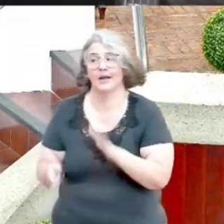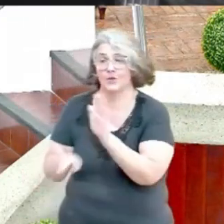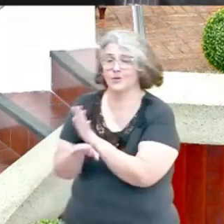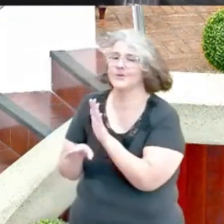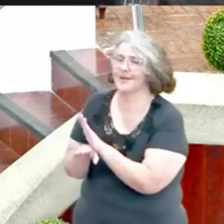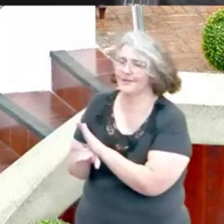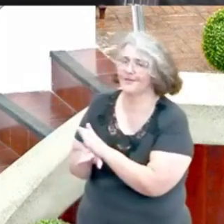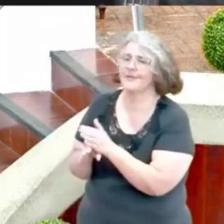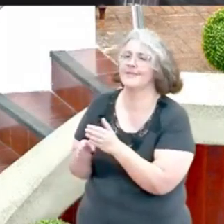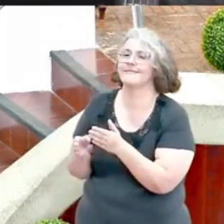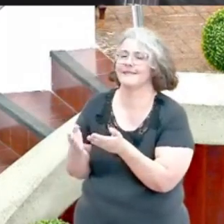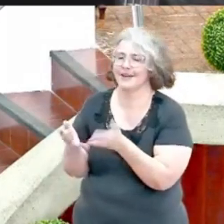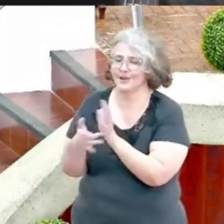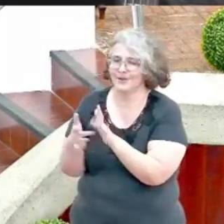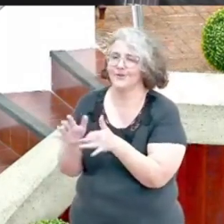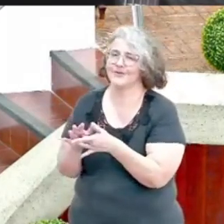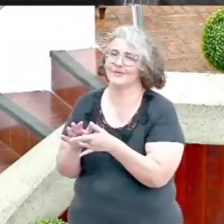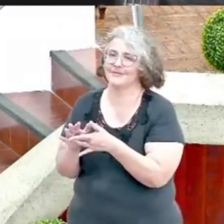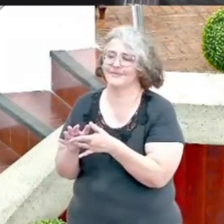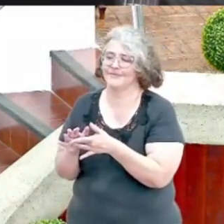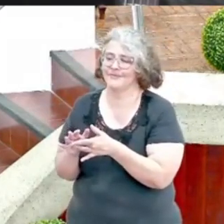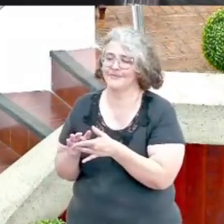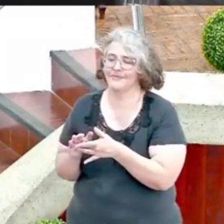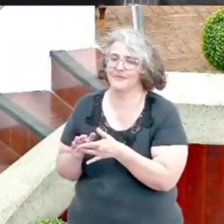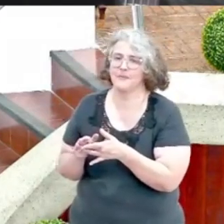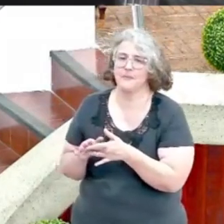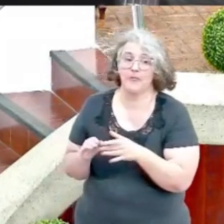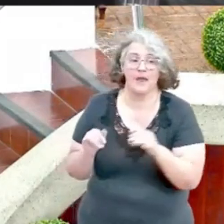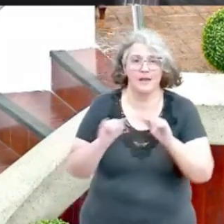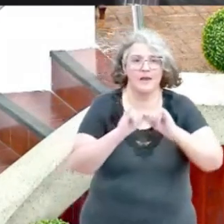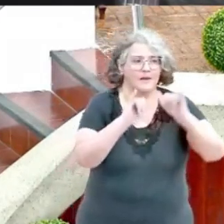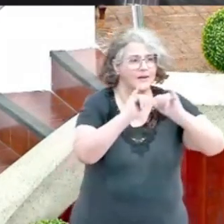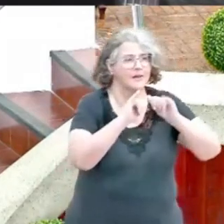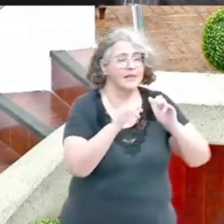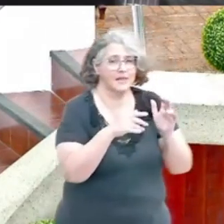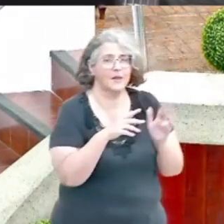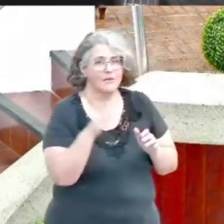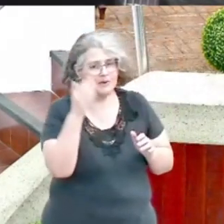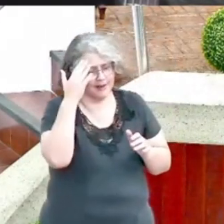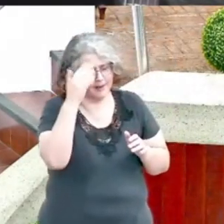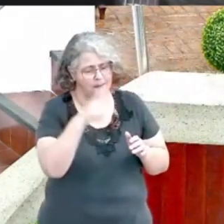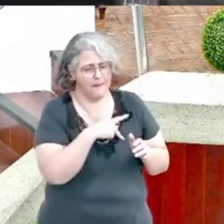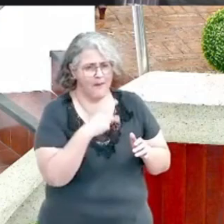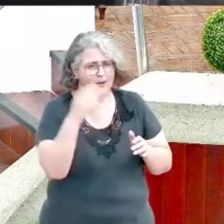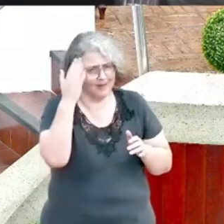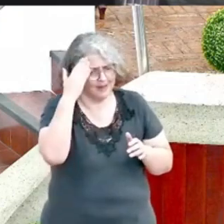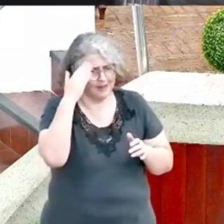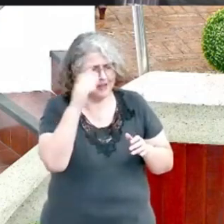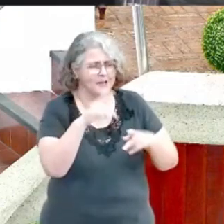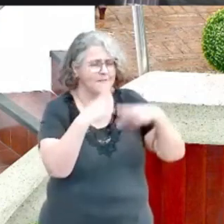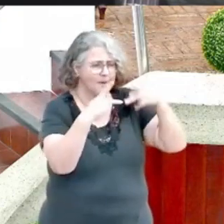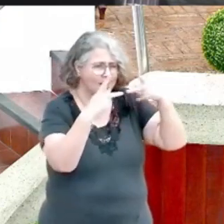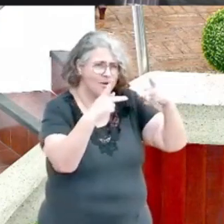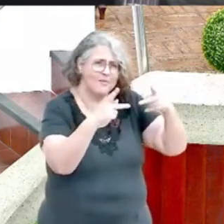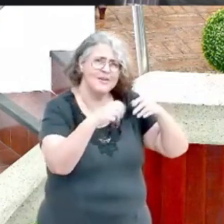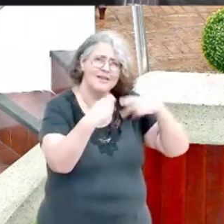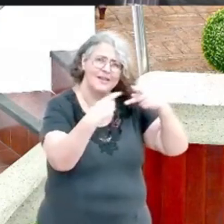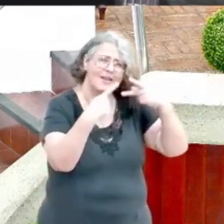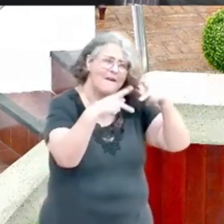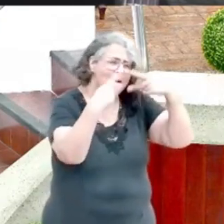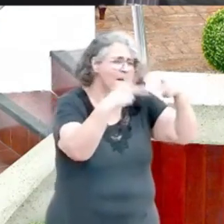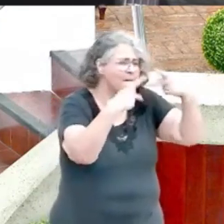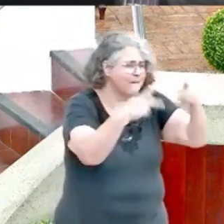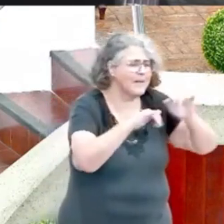servo. Ele sabia que ele iria pregar salvação aos gentios e trazê-los como uma oferta ao Senhor. E por